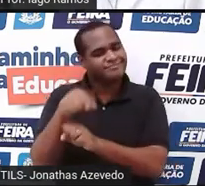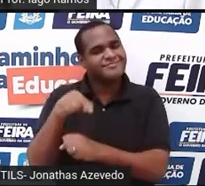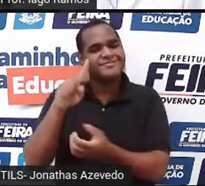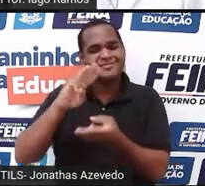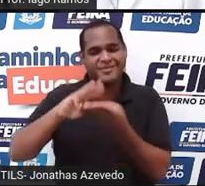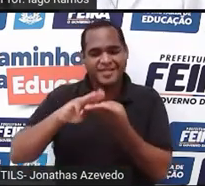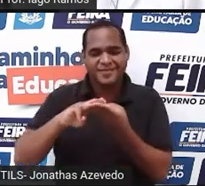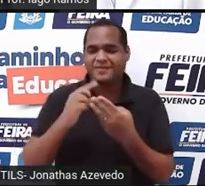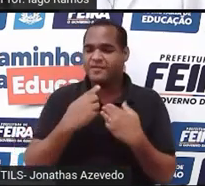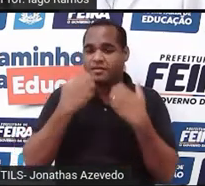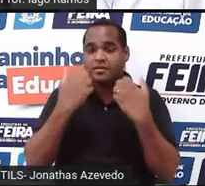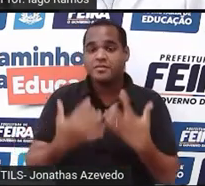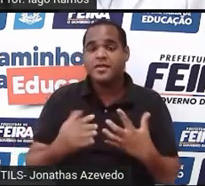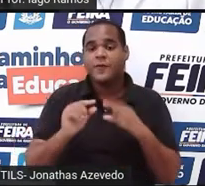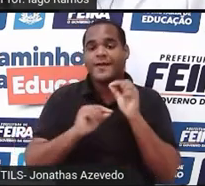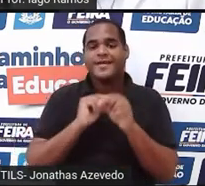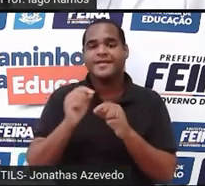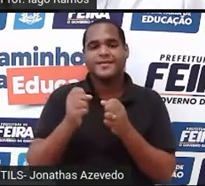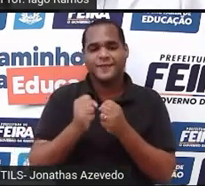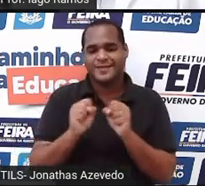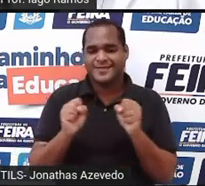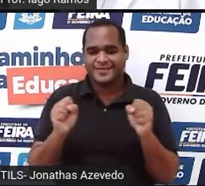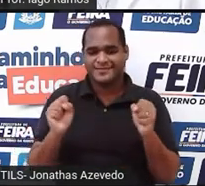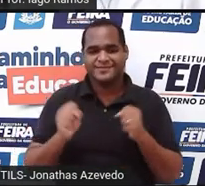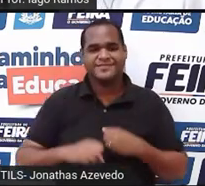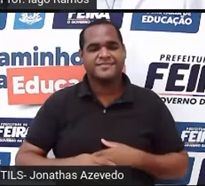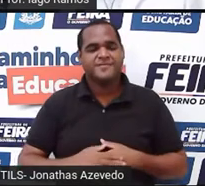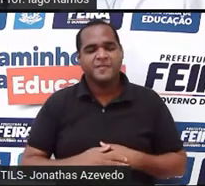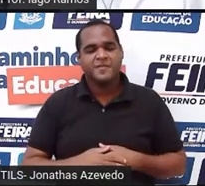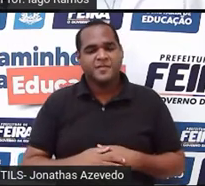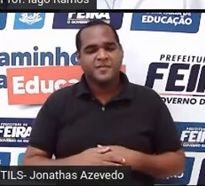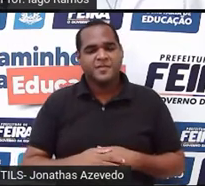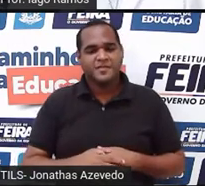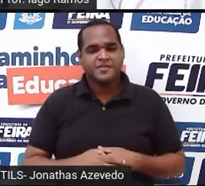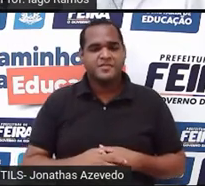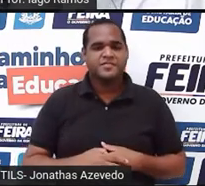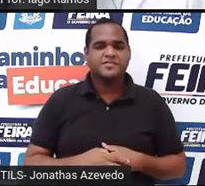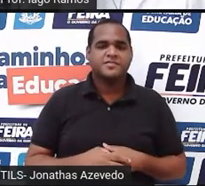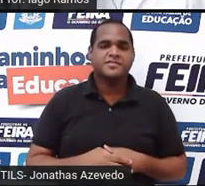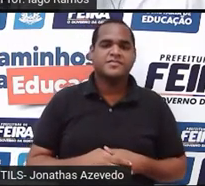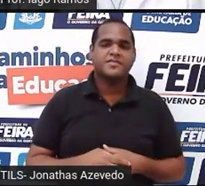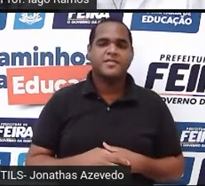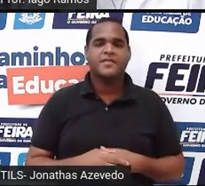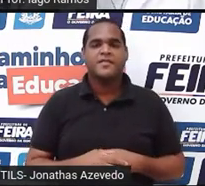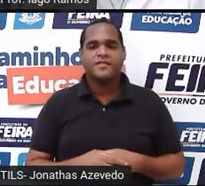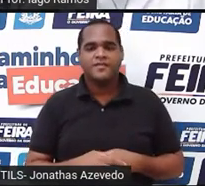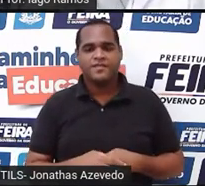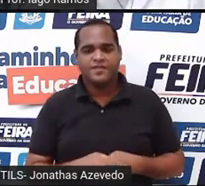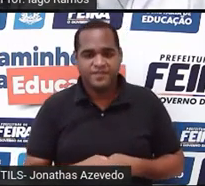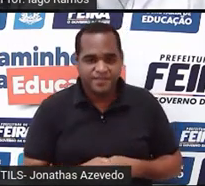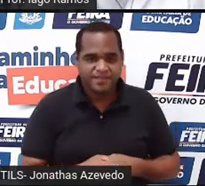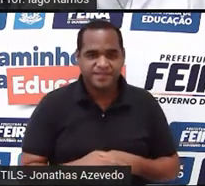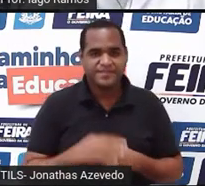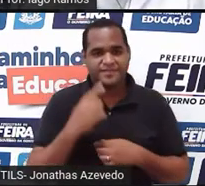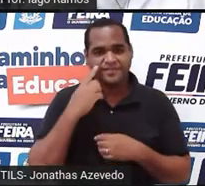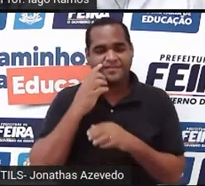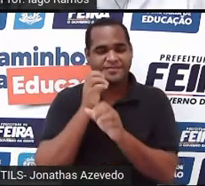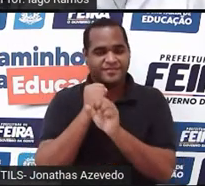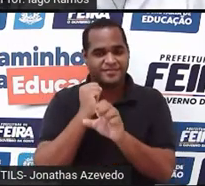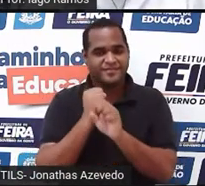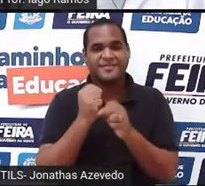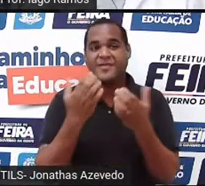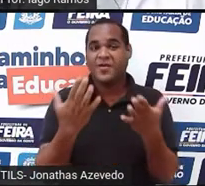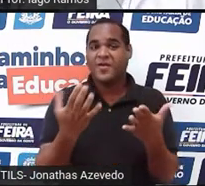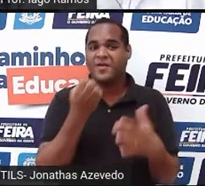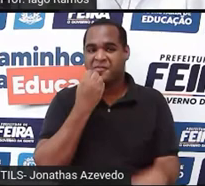matemática vai chamar isso de grandeza beleza e tem mais uma essa daqui tem uma continha